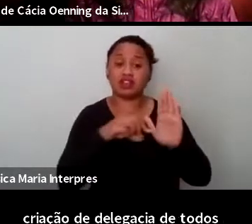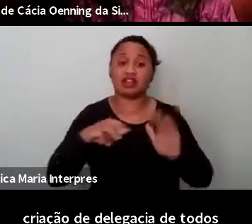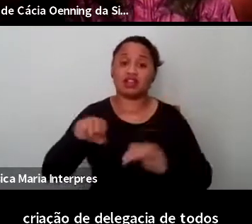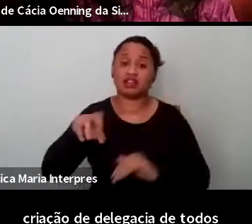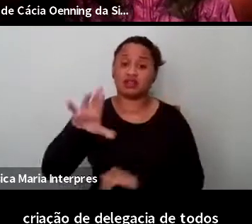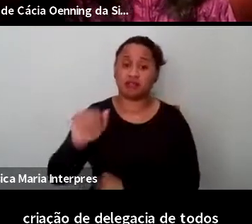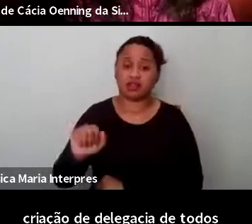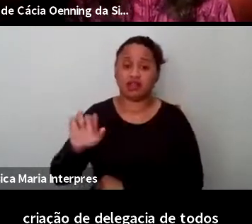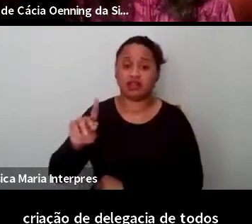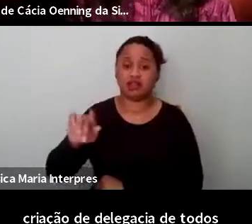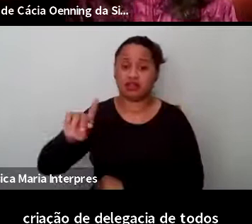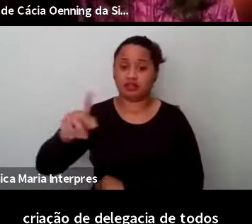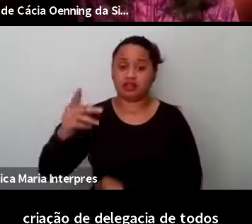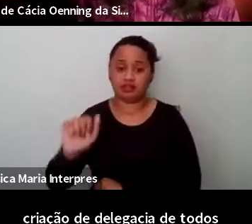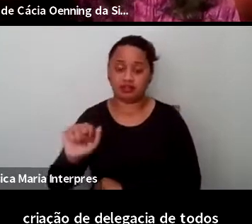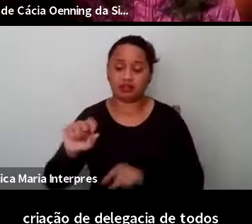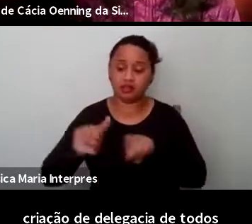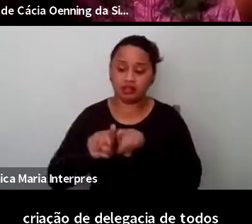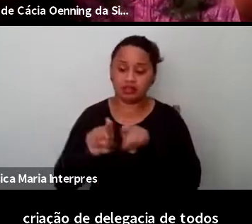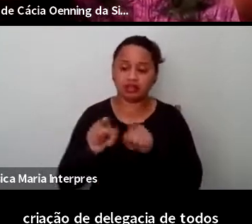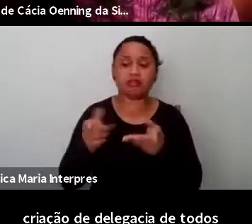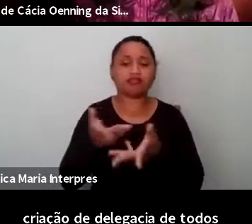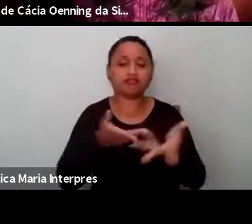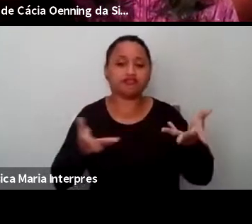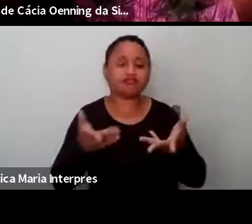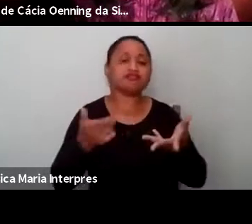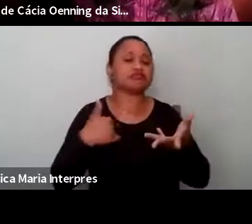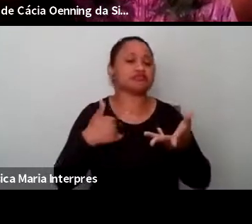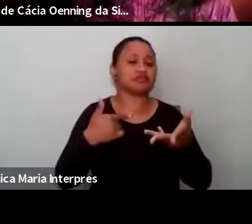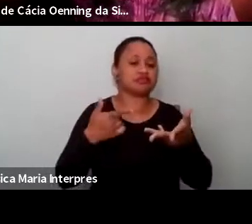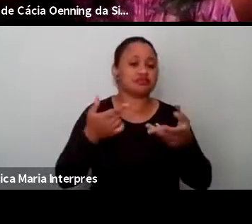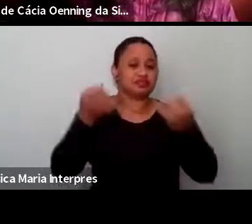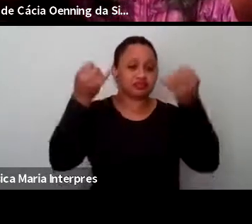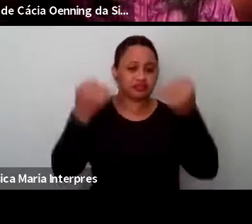articulação que eu passei a ver um pouco a partir do que ela fala